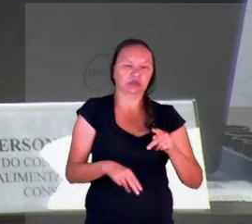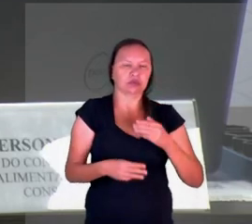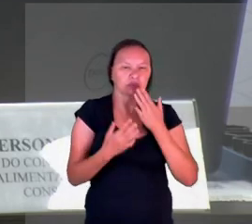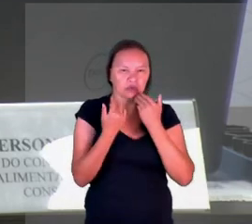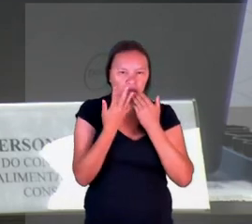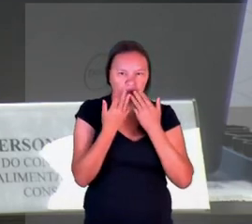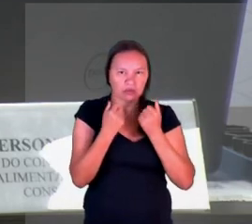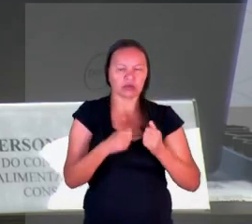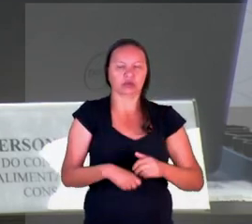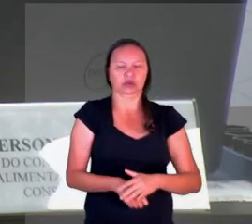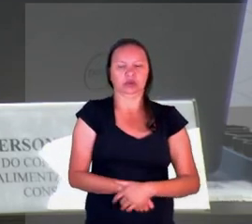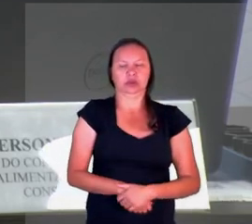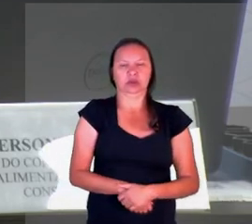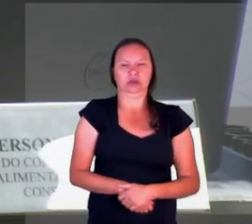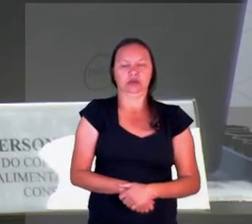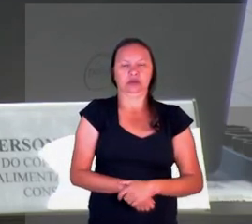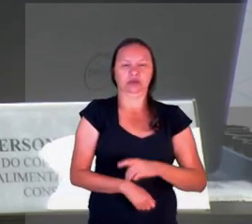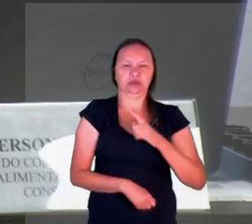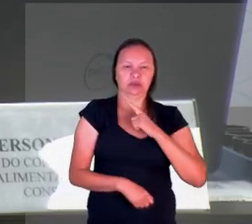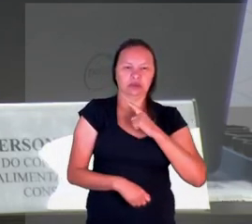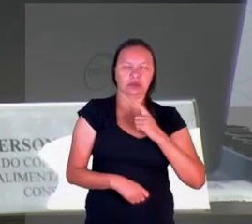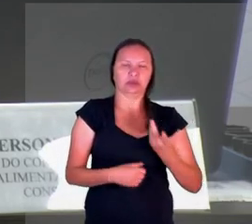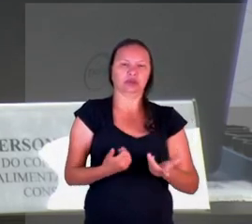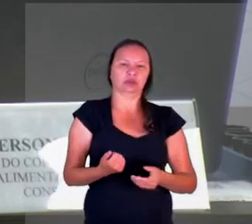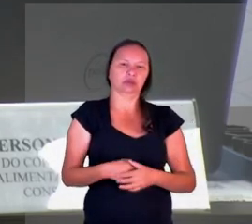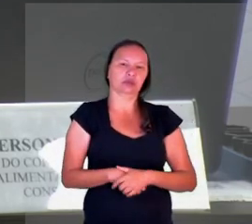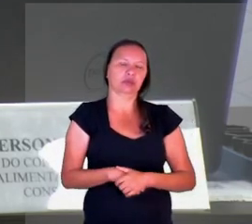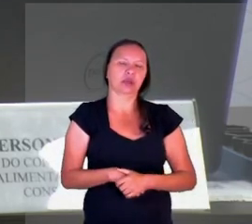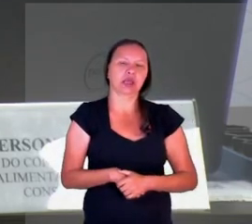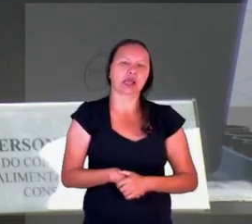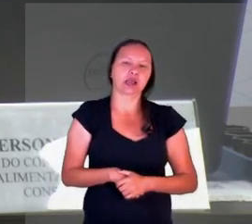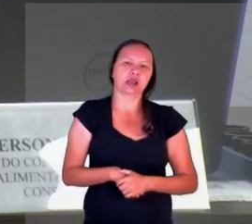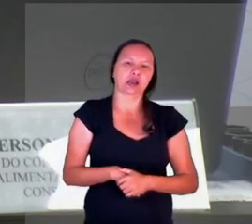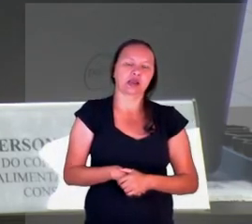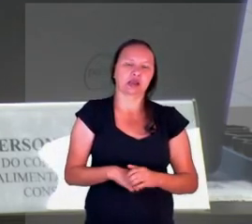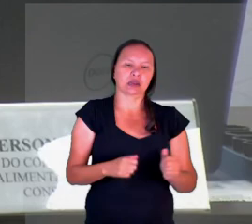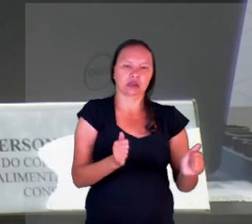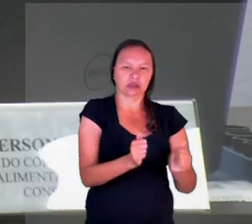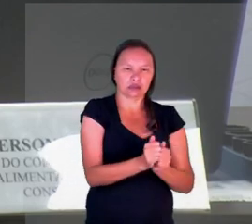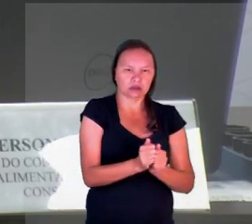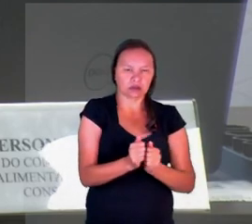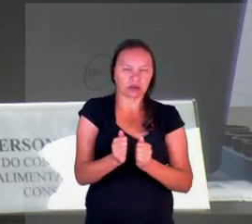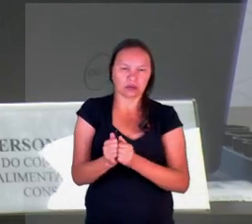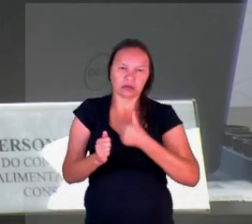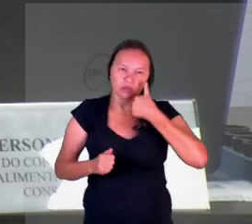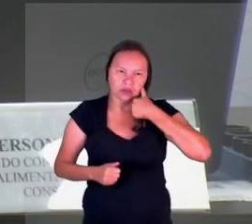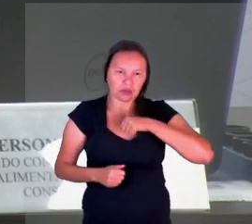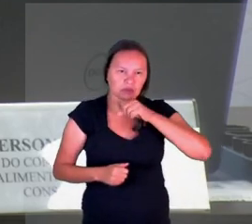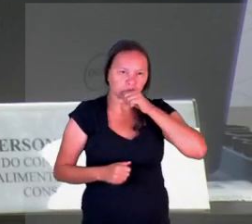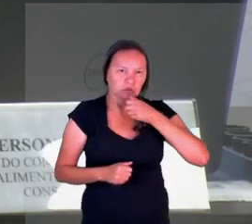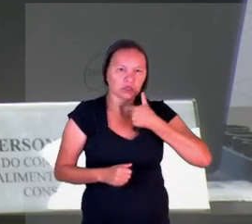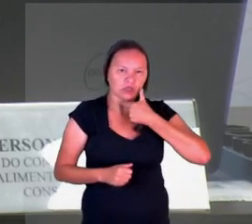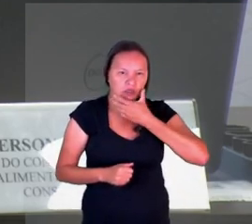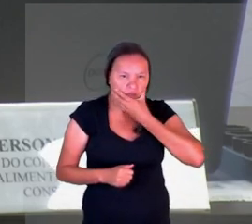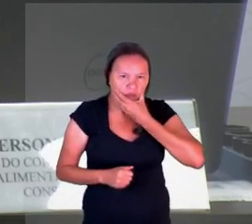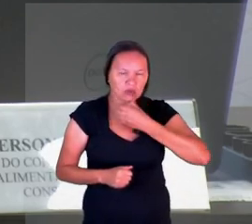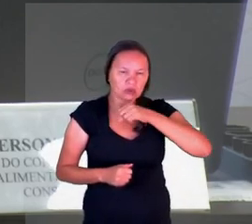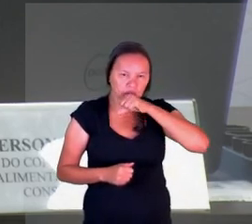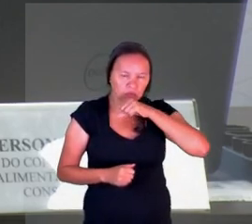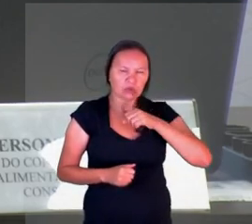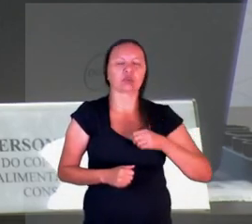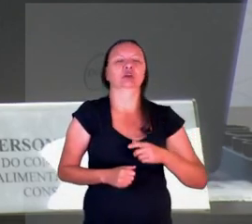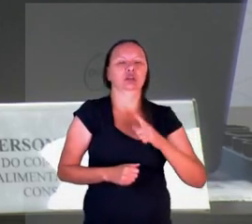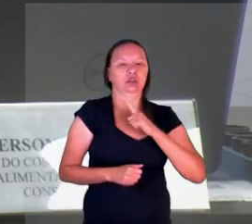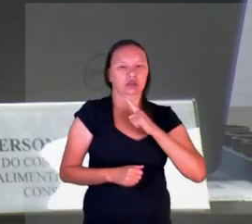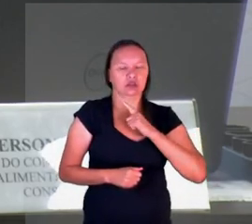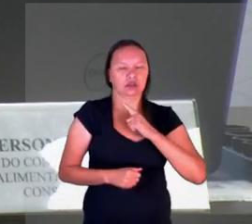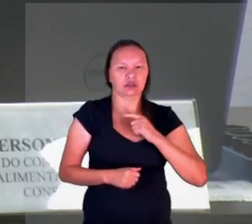osso por exemplo então Eh companheiras e companheiras e companheiros a gente tem